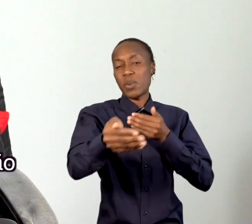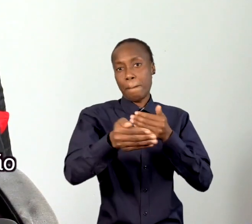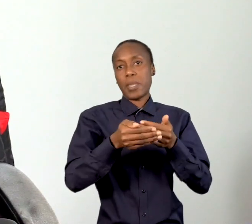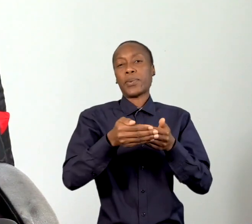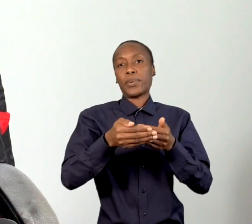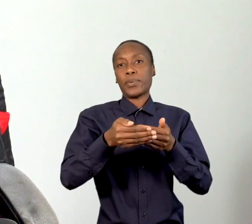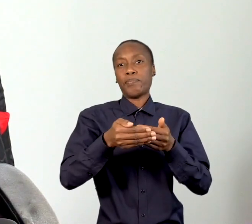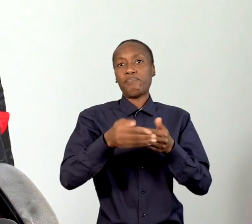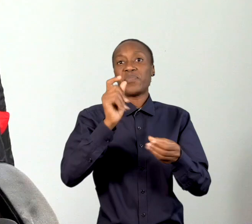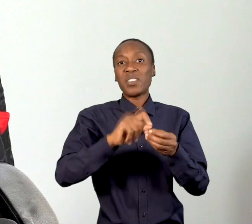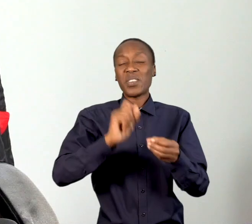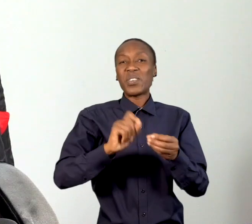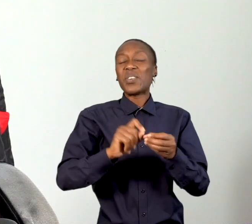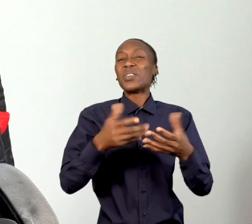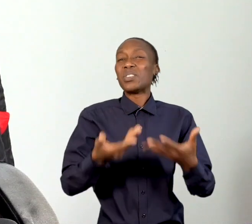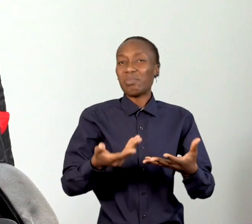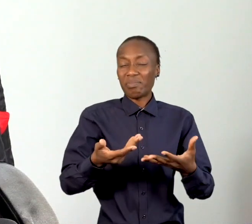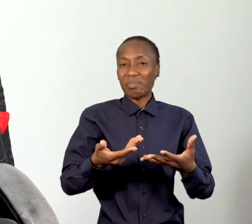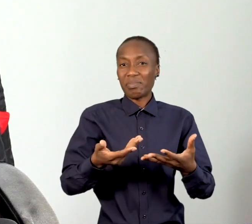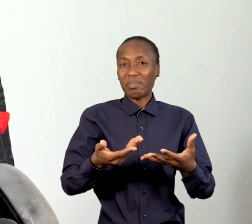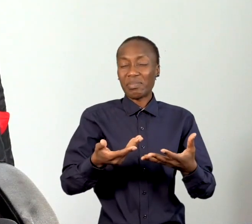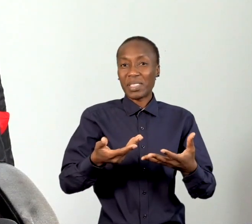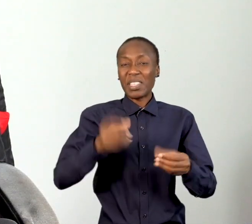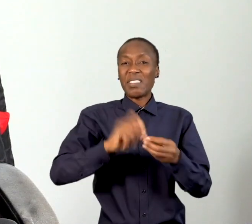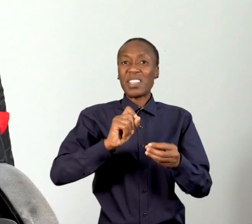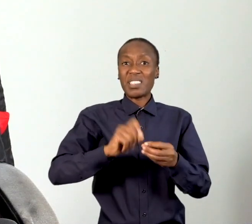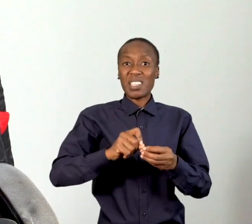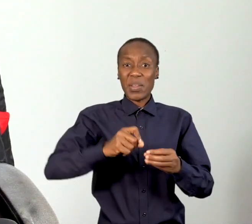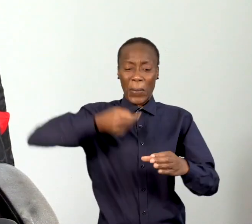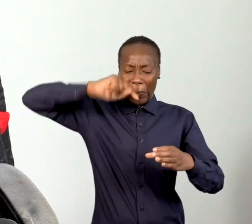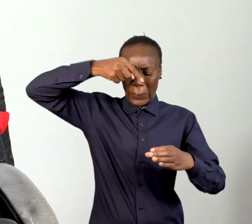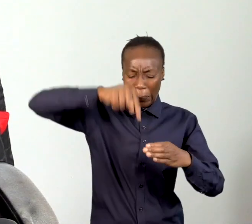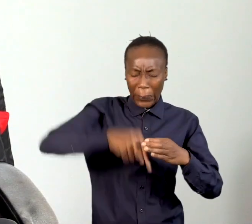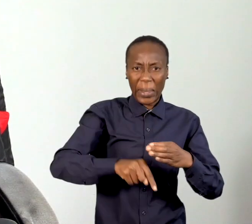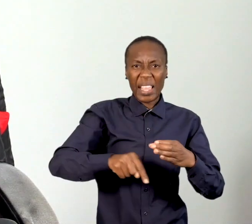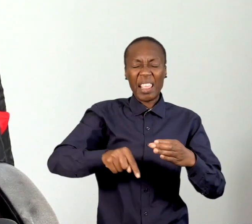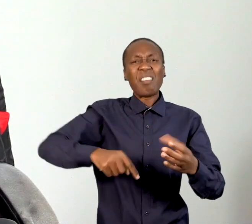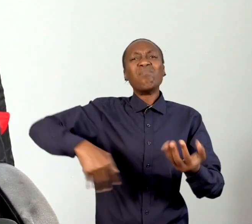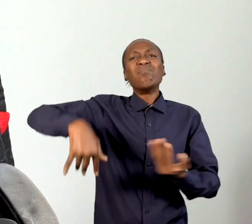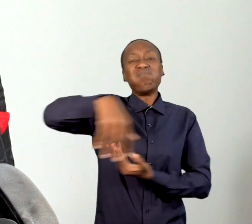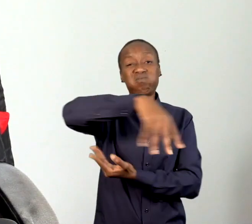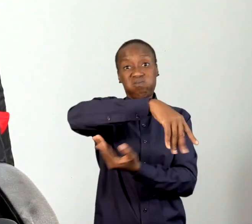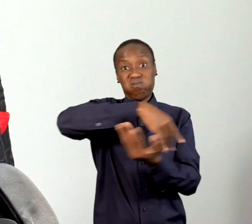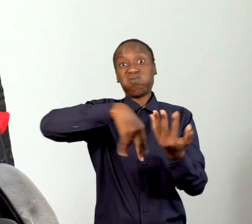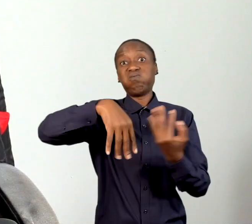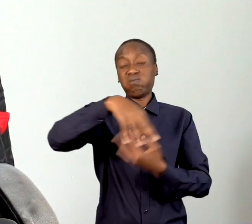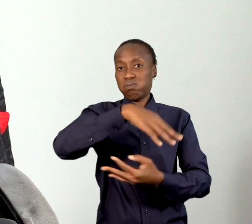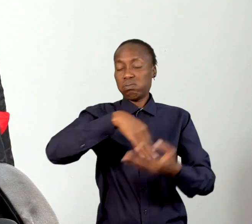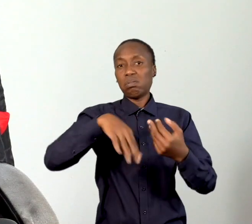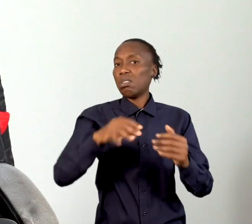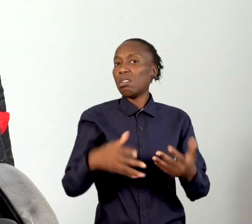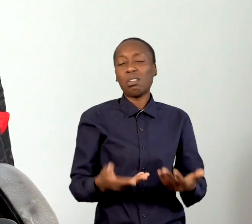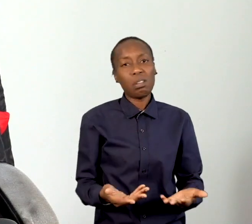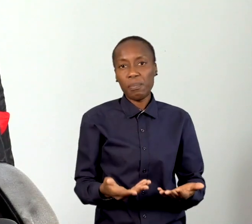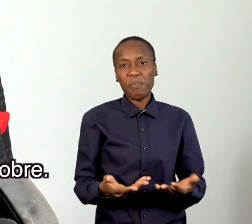doces, provocando assim, para quem tem poços de água próximo da zona